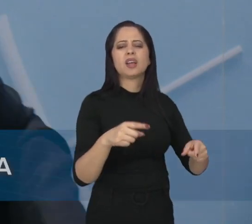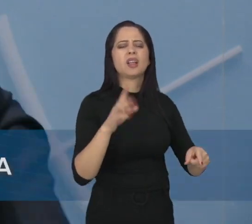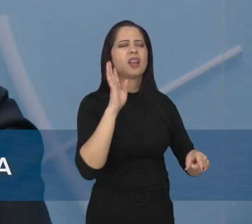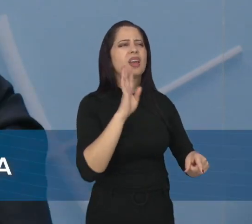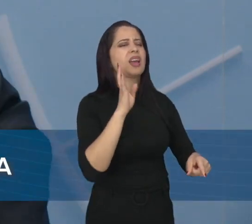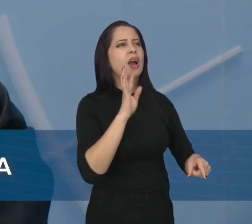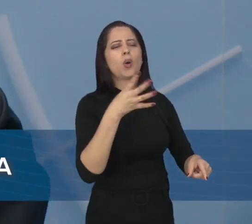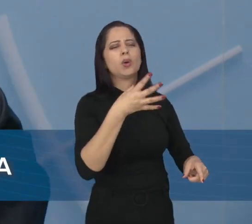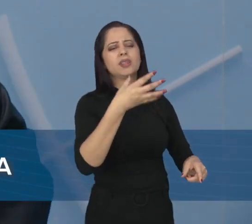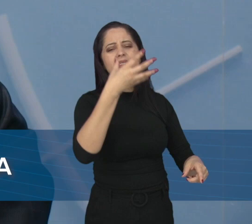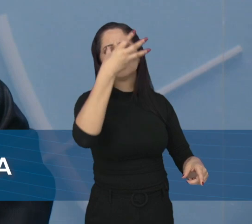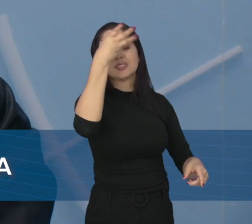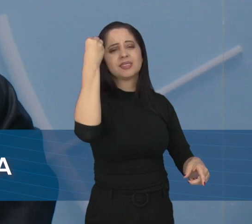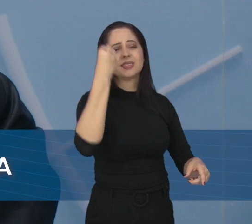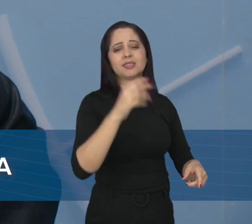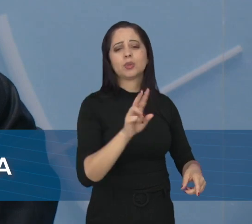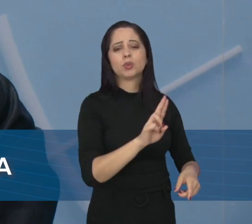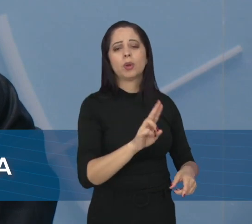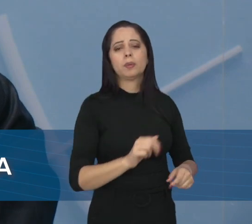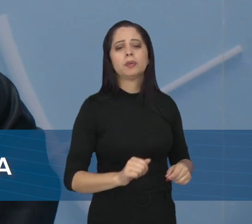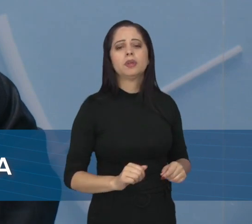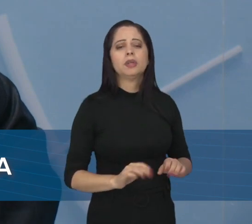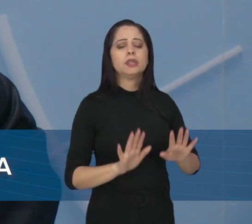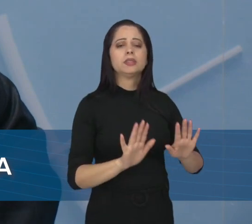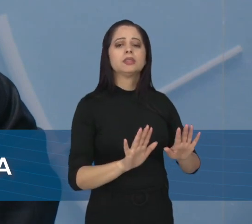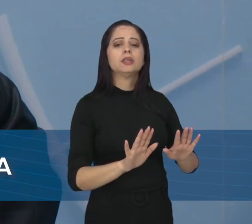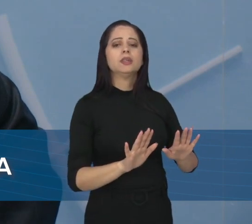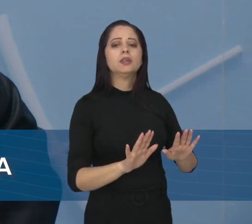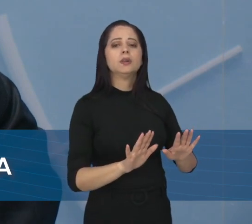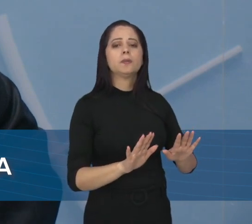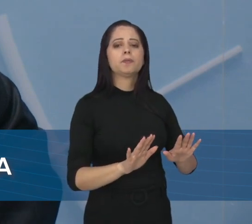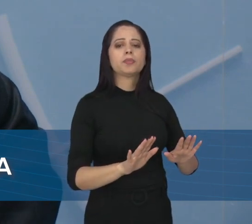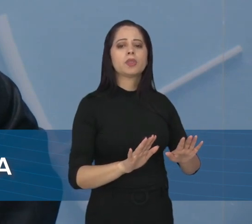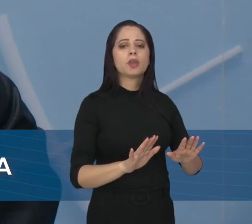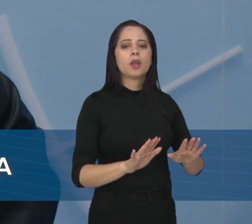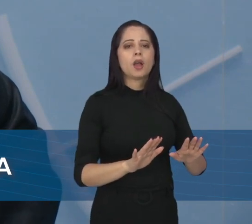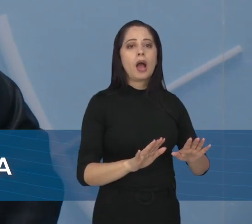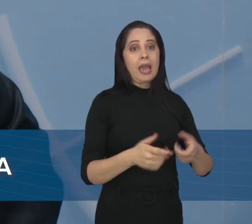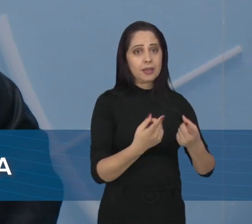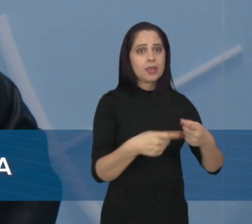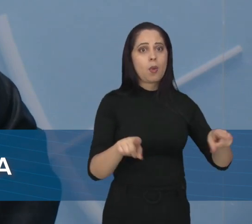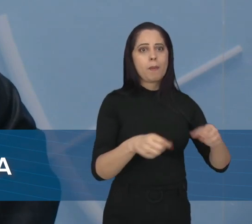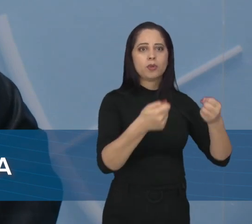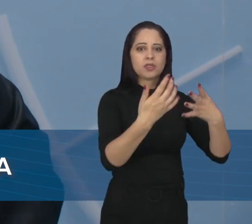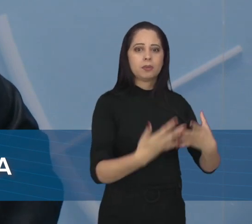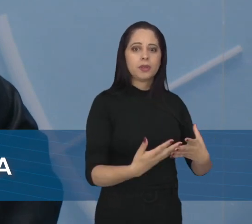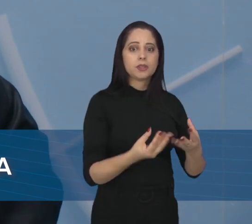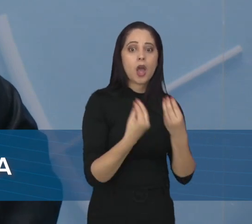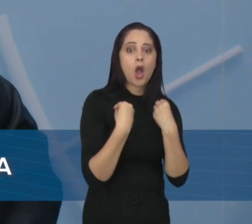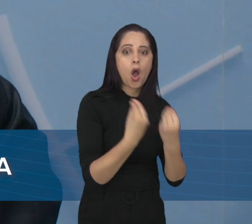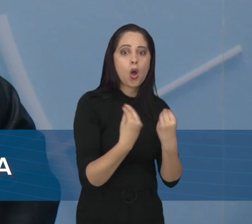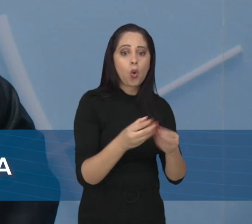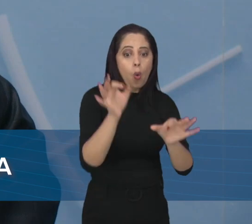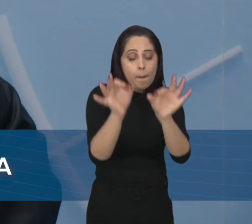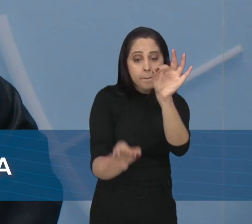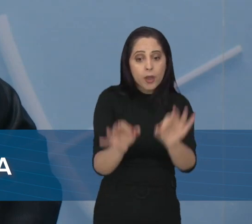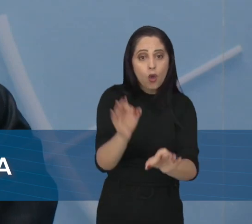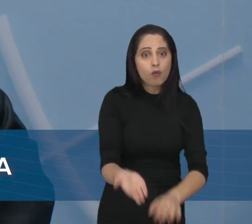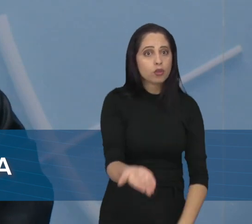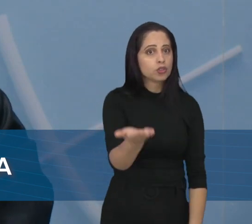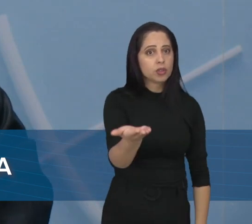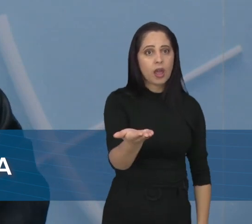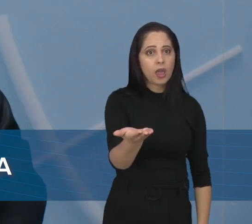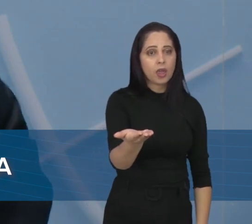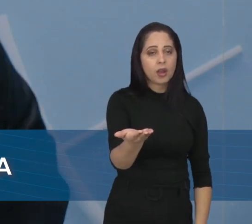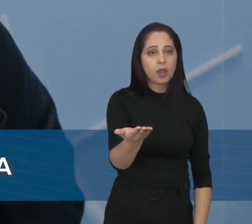Fantástica aquela música. Que fala como é que eu posso julgar quanto vale só pelo que eu vejo